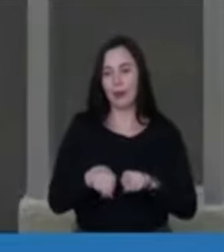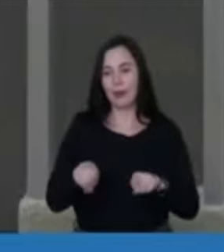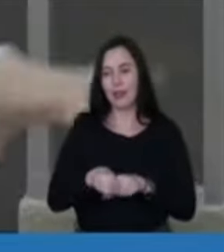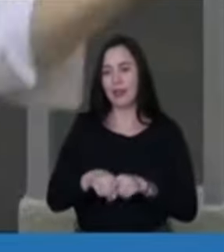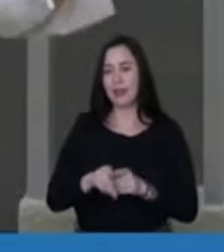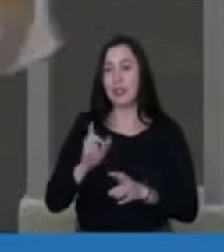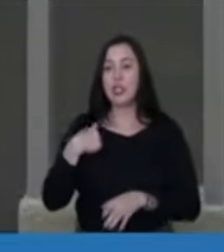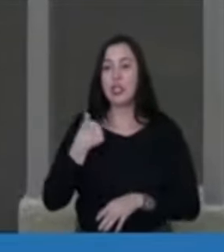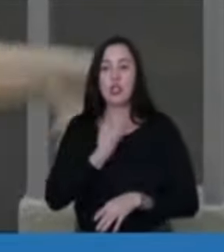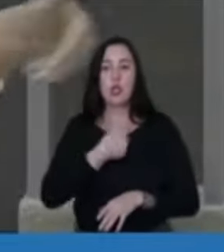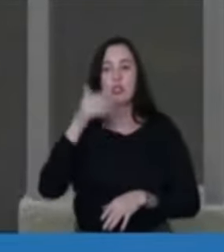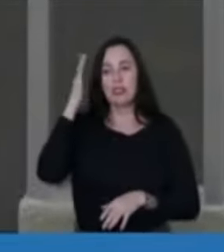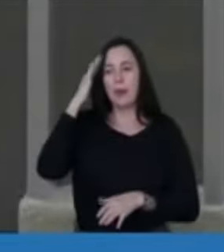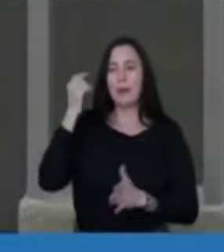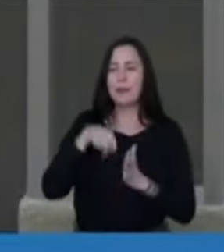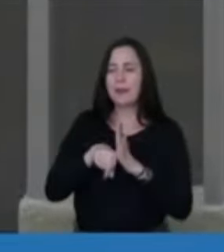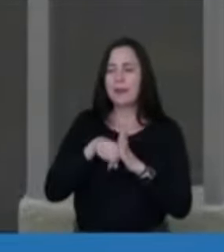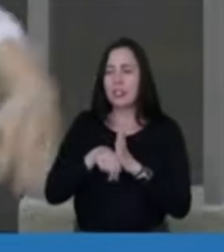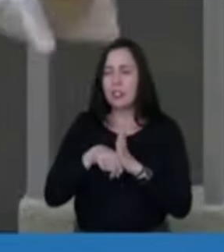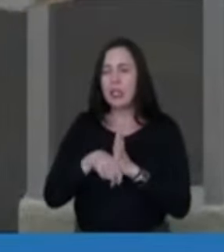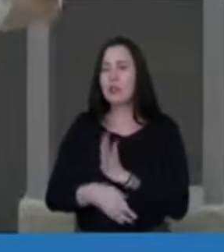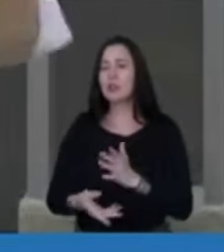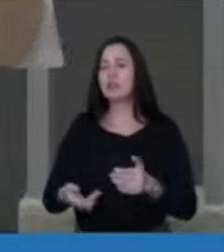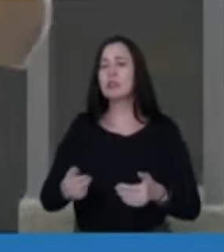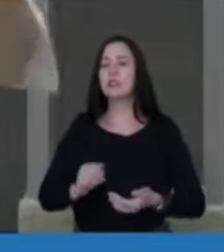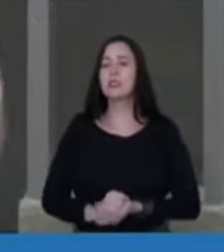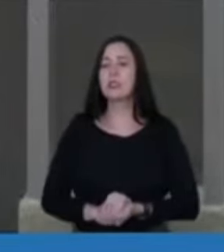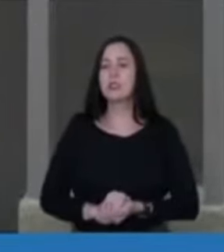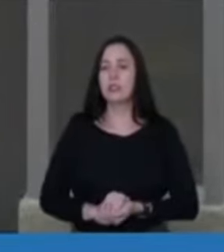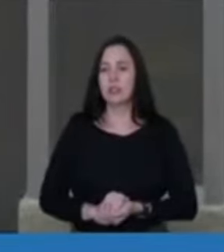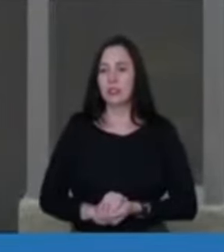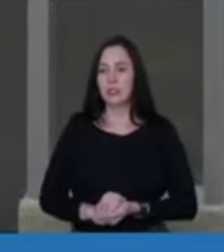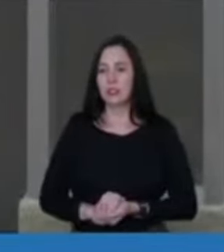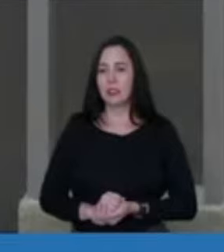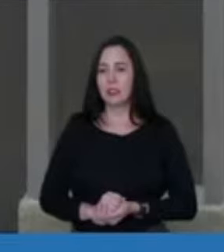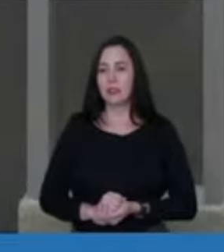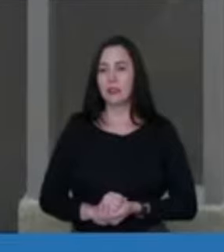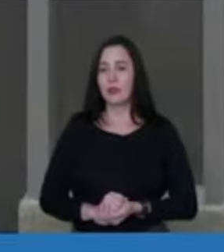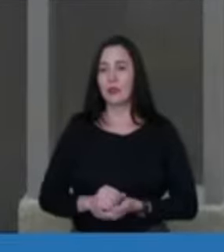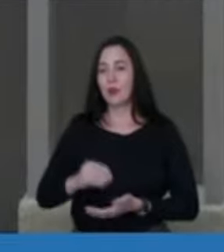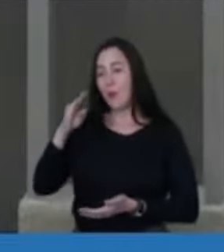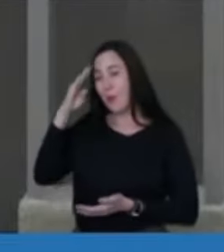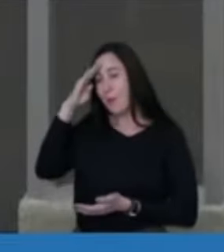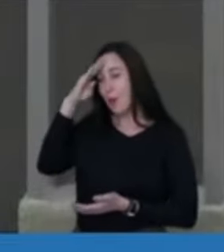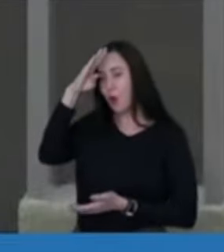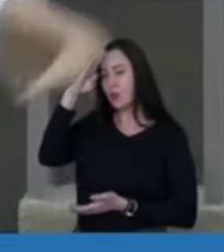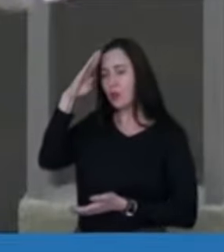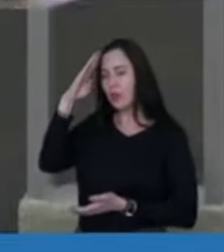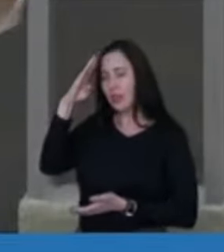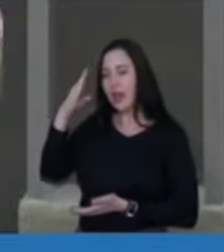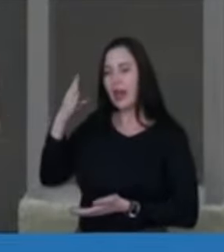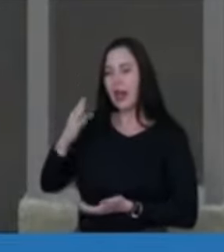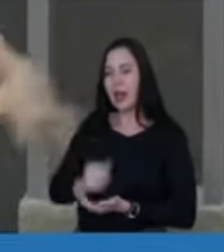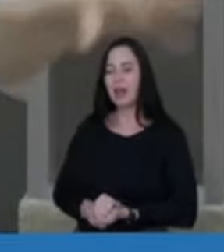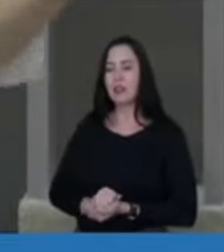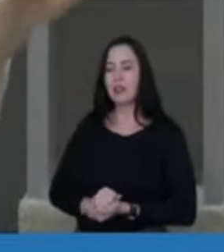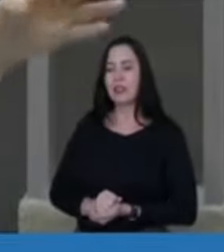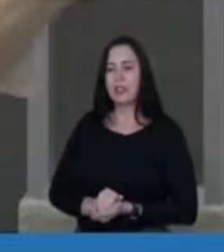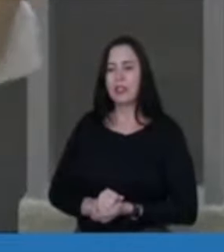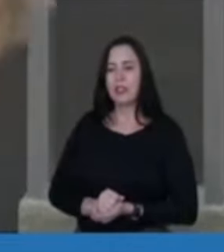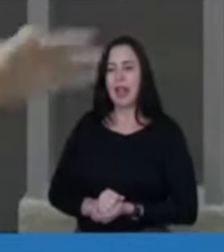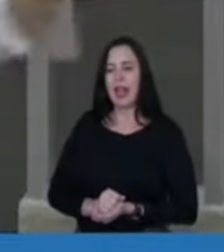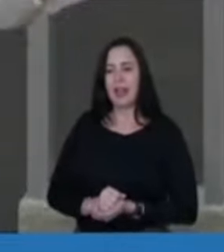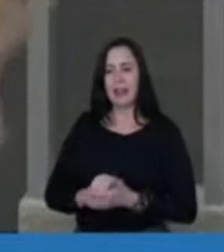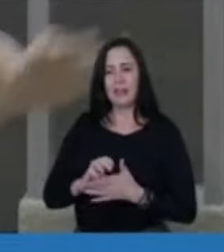feitas e cada vez mais robustas, de que o comandante daquele processo foi o senhor Bolsonaro. Os seus asseclas,